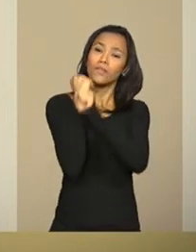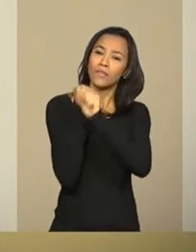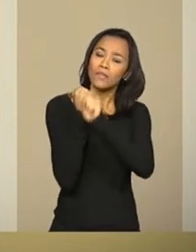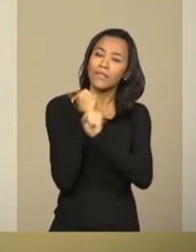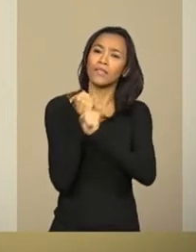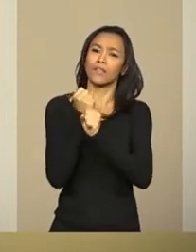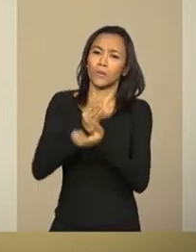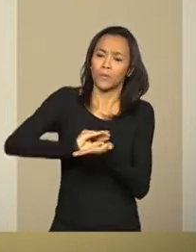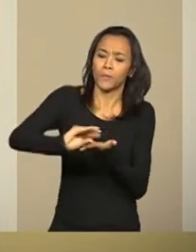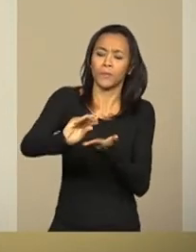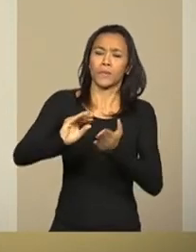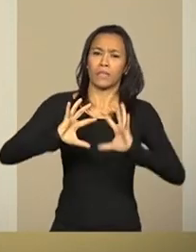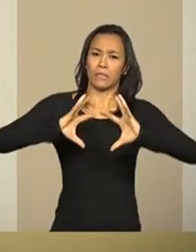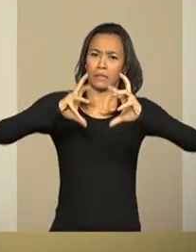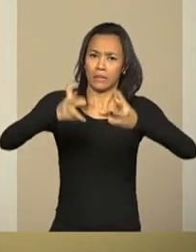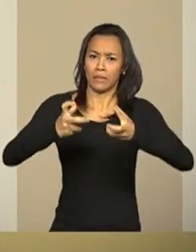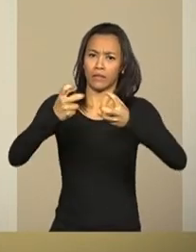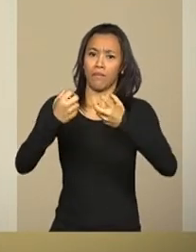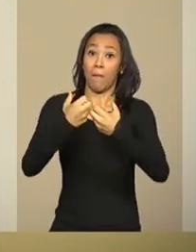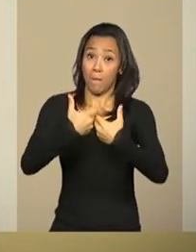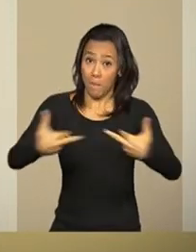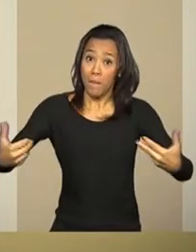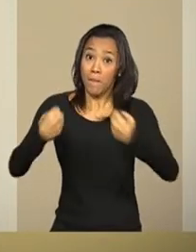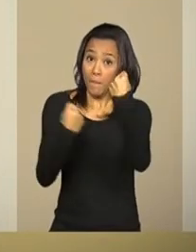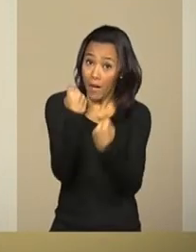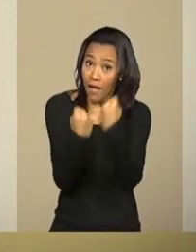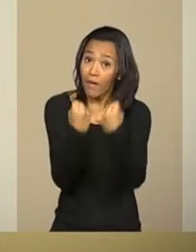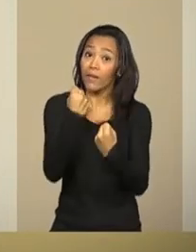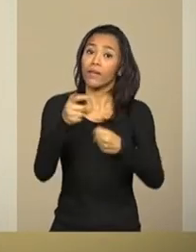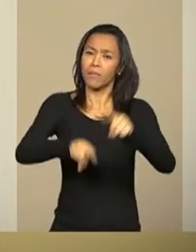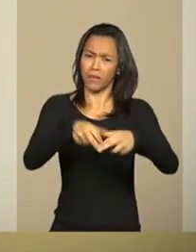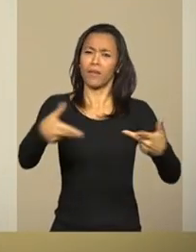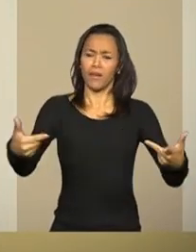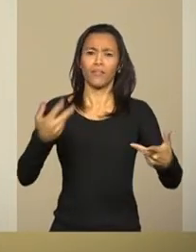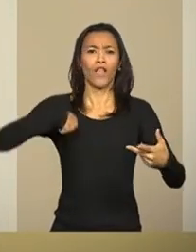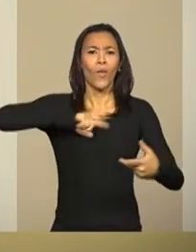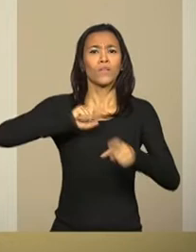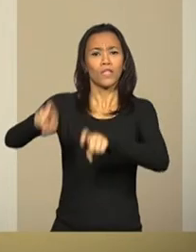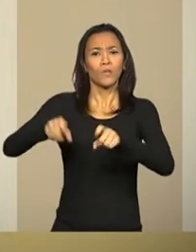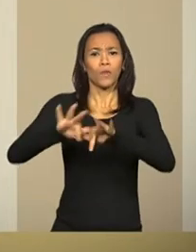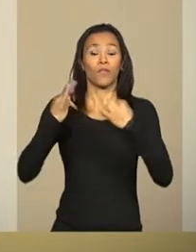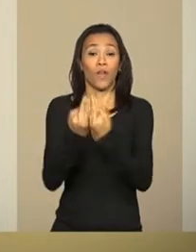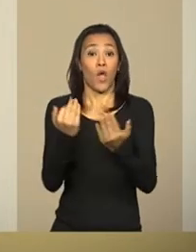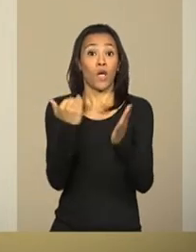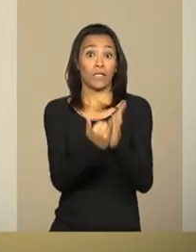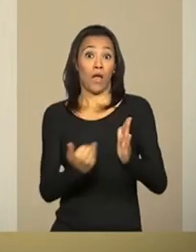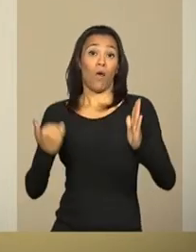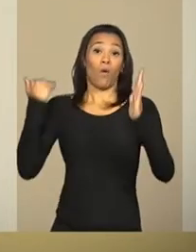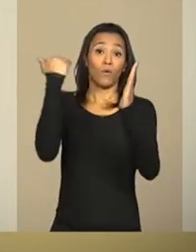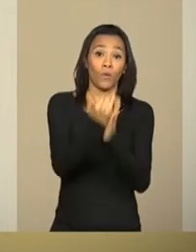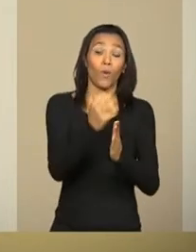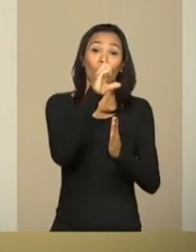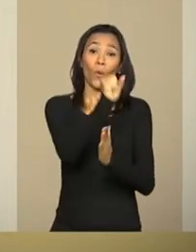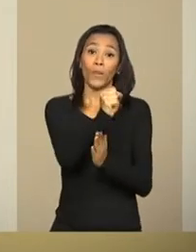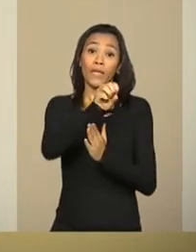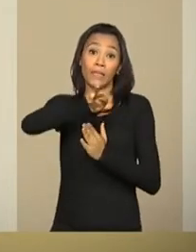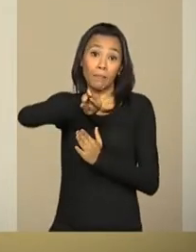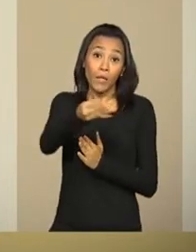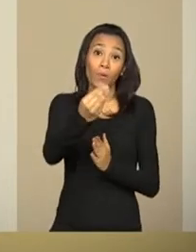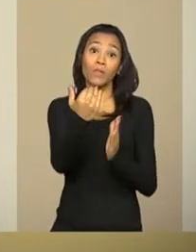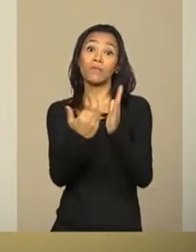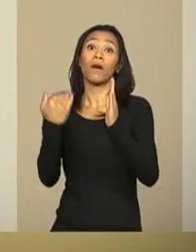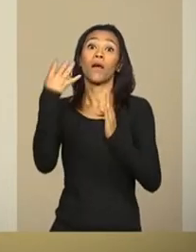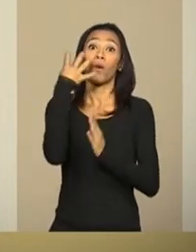em máquinas e equipamentos da nossa agricultura familiar saltou de 80 milhões para